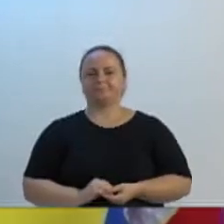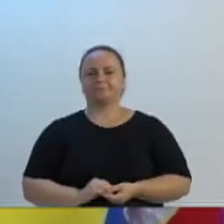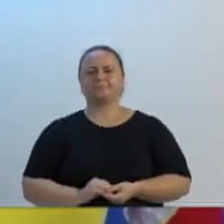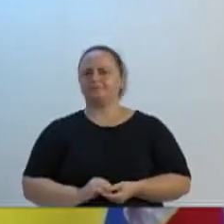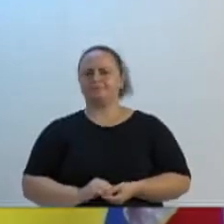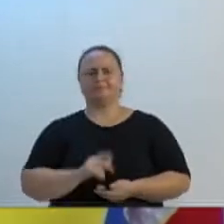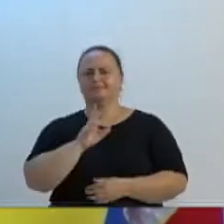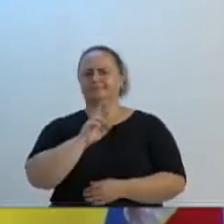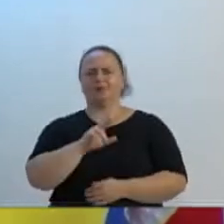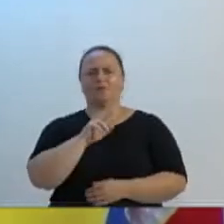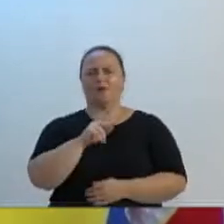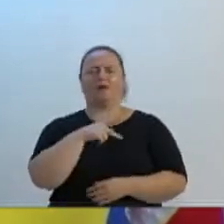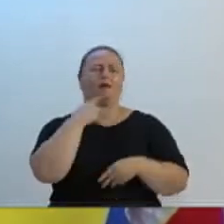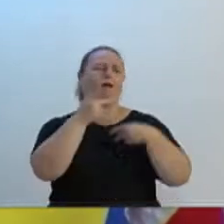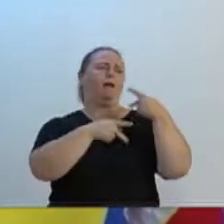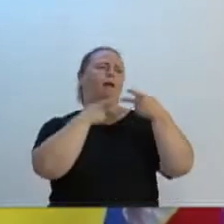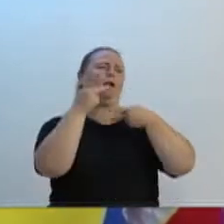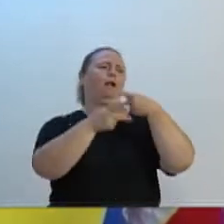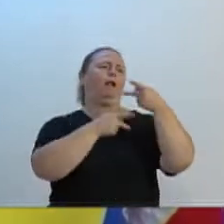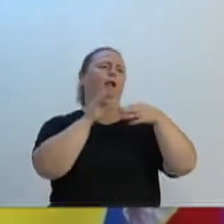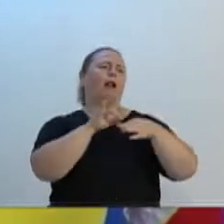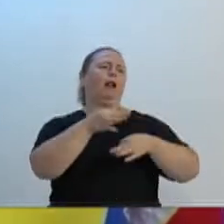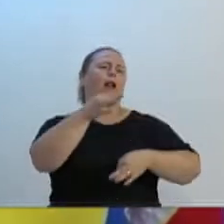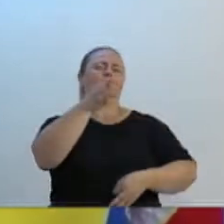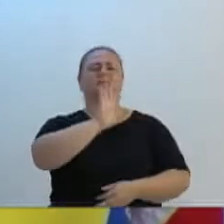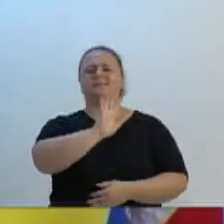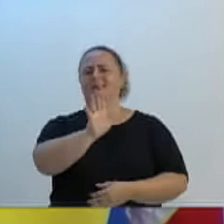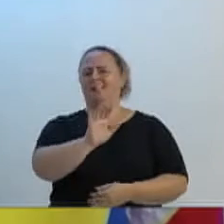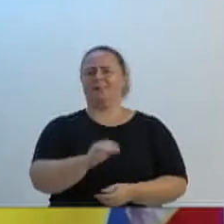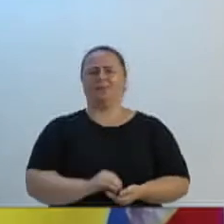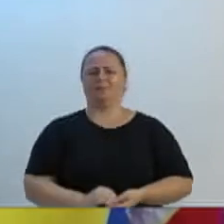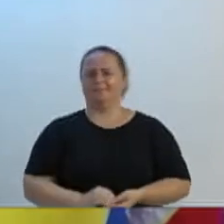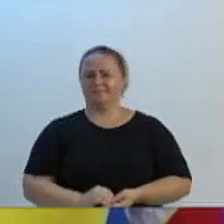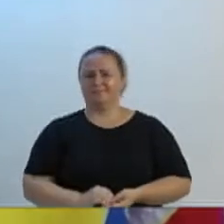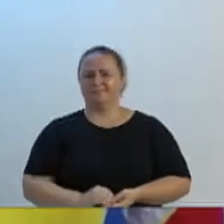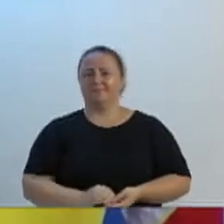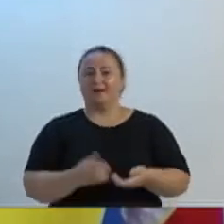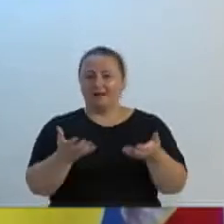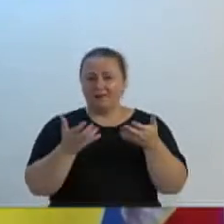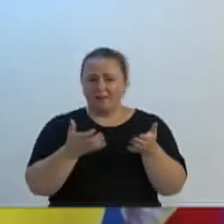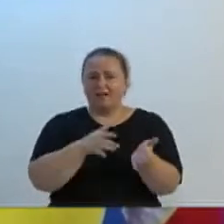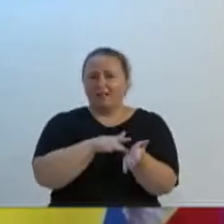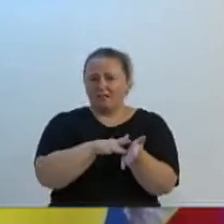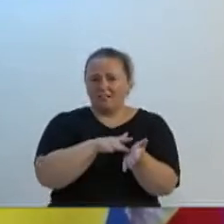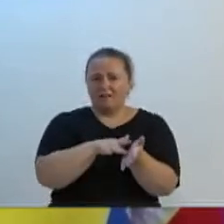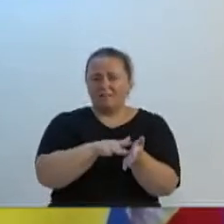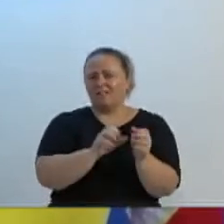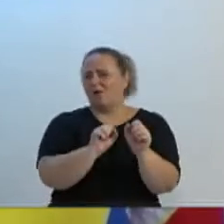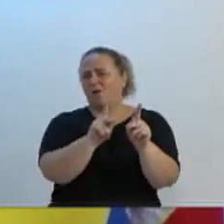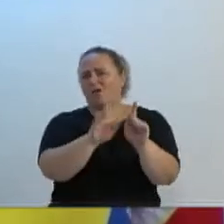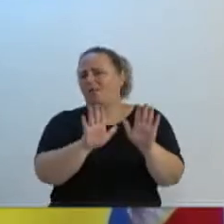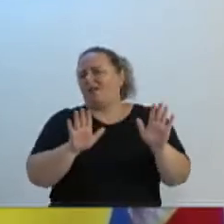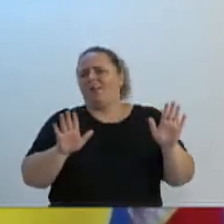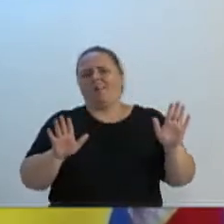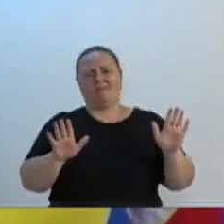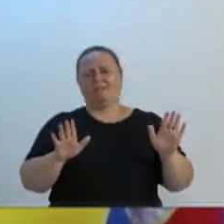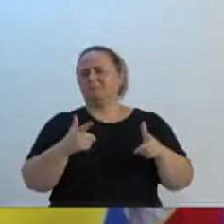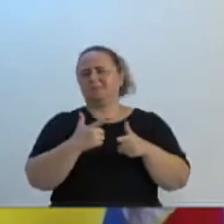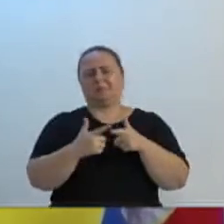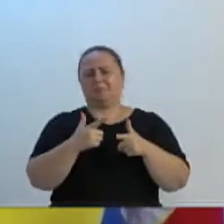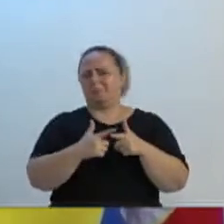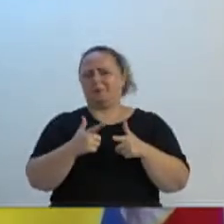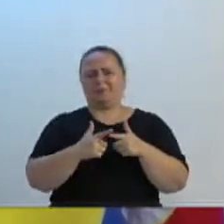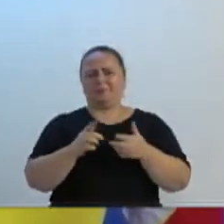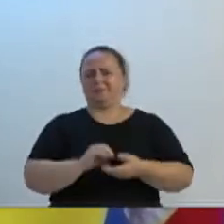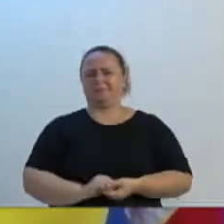falácias e enganando as pessoas se alguém quer trabalhar com onda a sociedade tem que saber a hora que a onda e a hora que